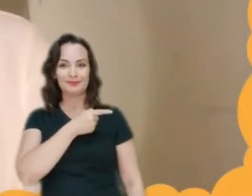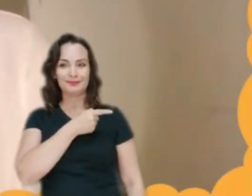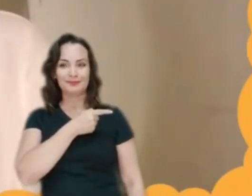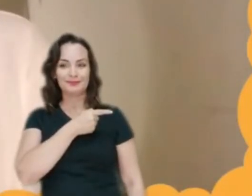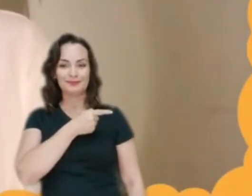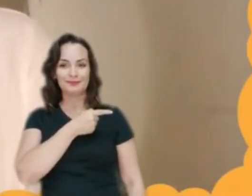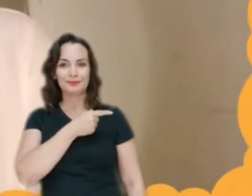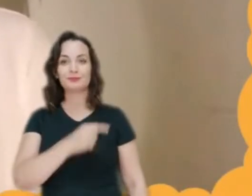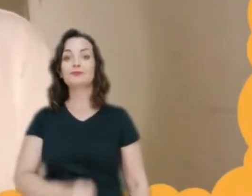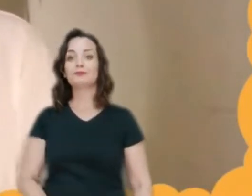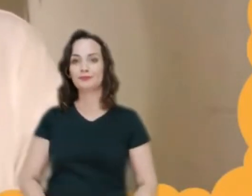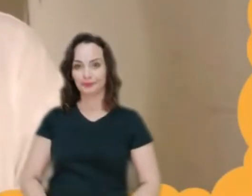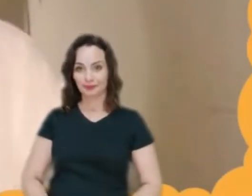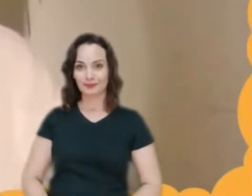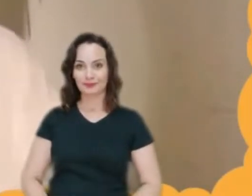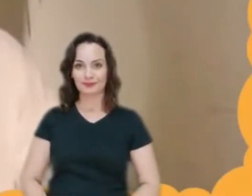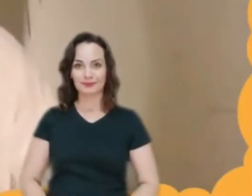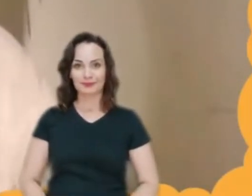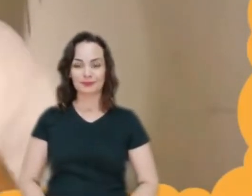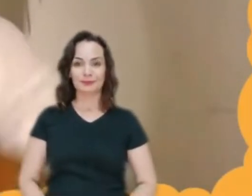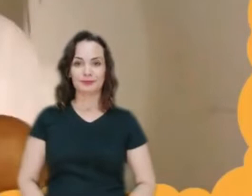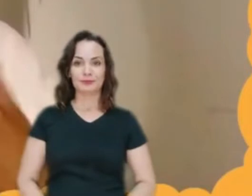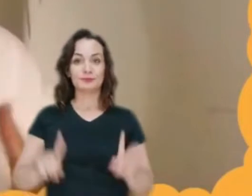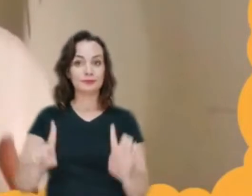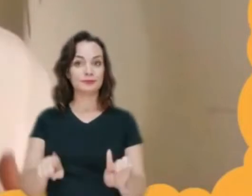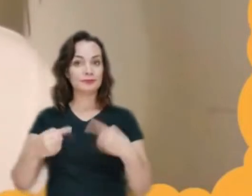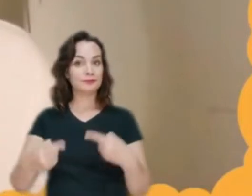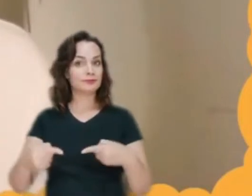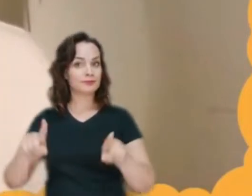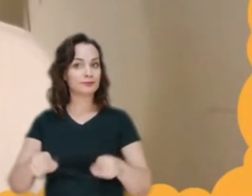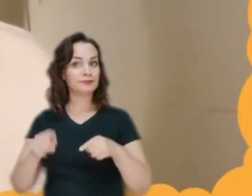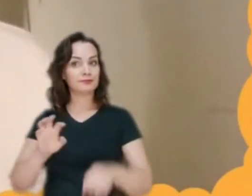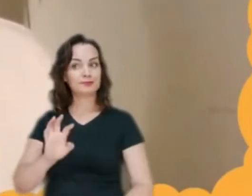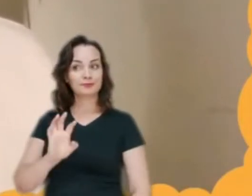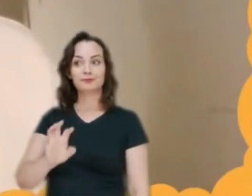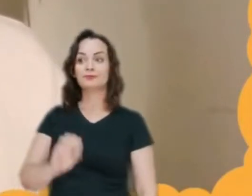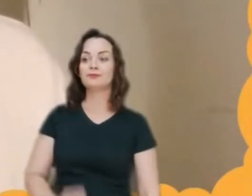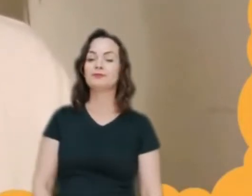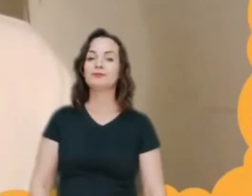Palo Palito E. Ok? E a música é assim, ó.